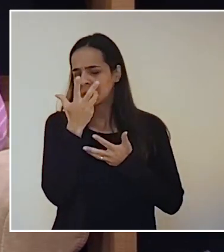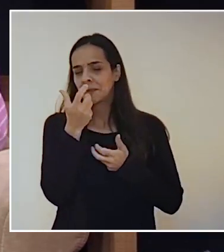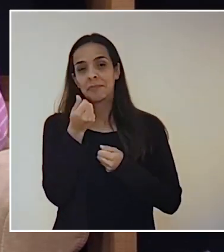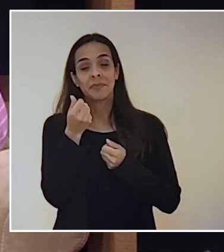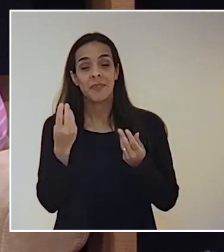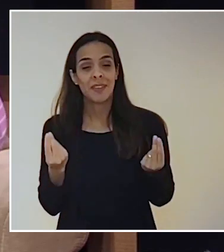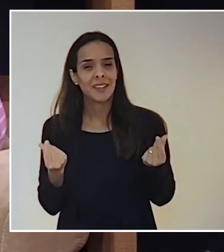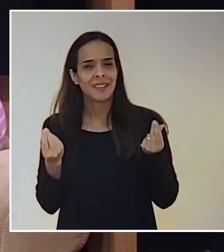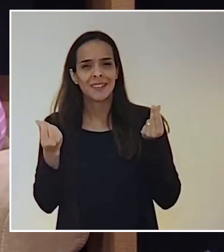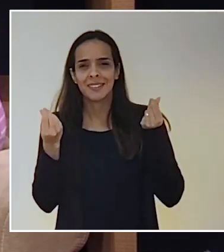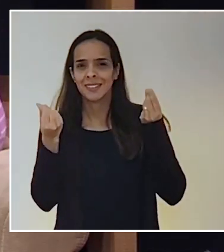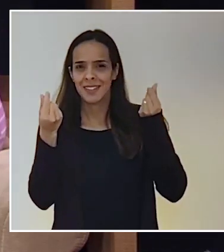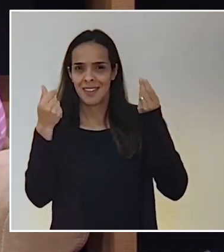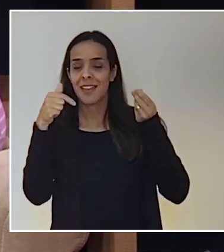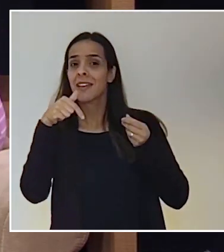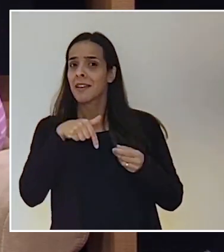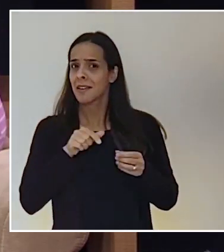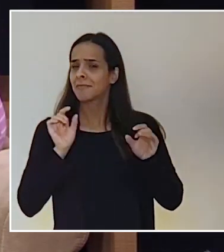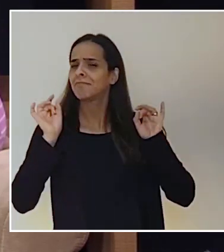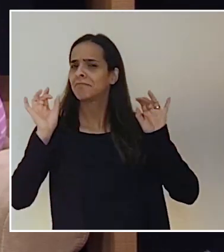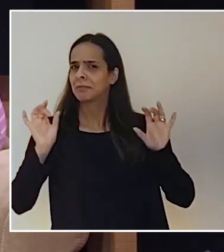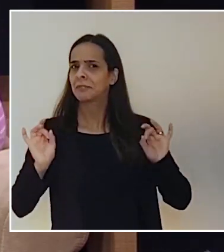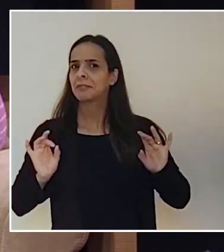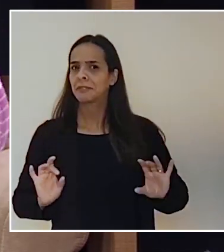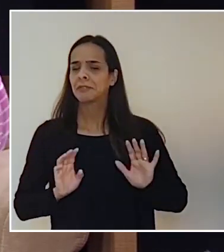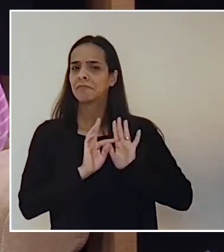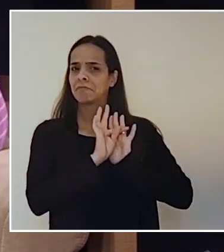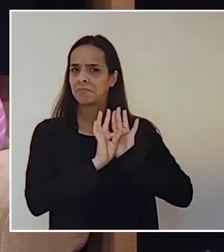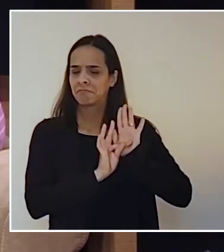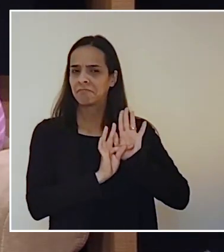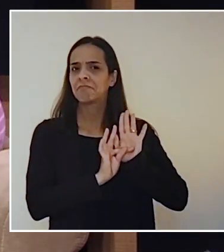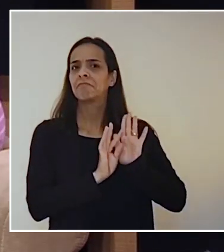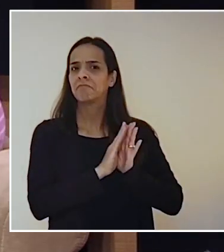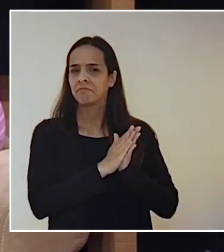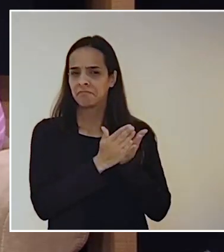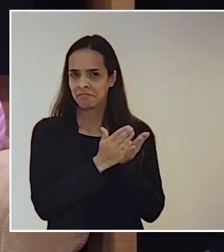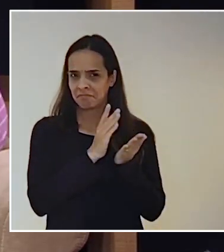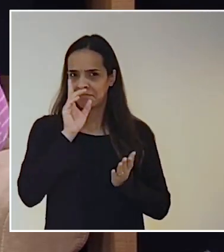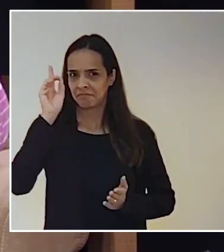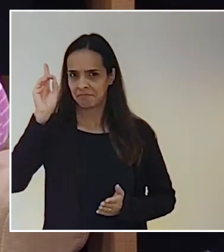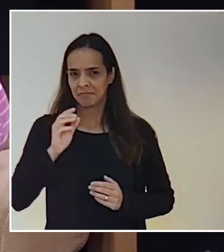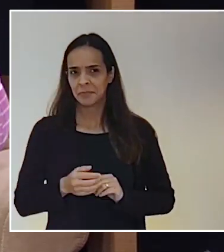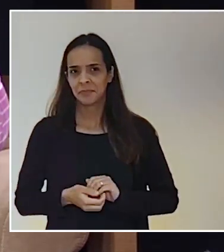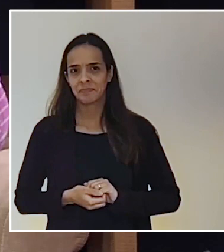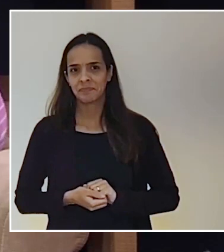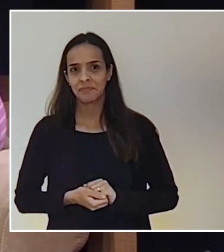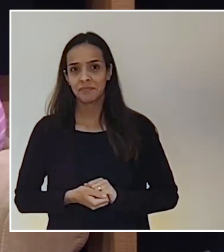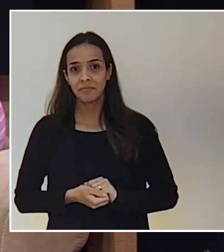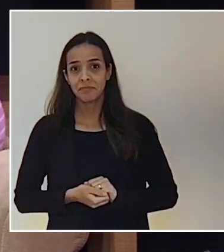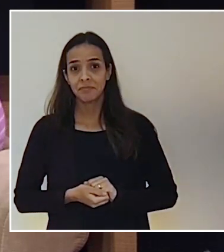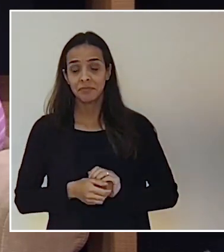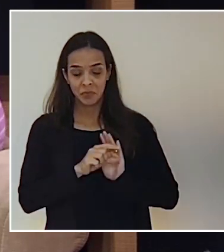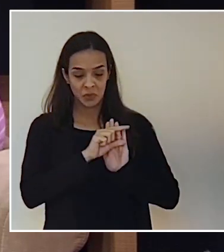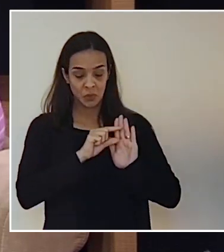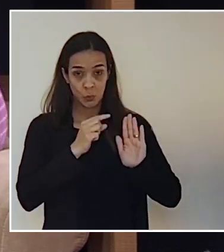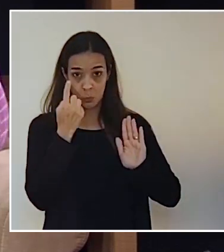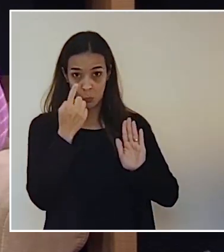preciosa passagem bíblica. Nos versos 1 a 3, o salmista, olhando para o